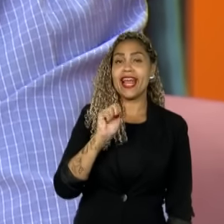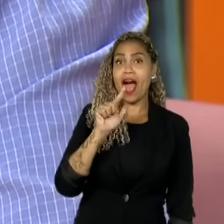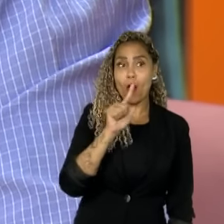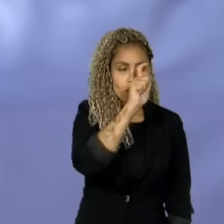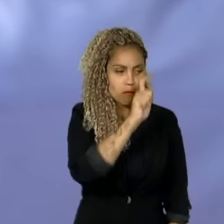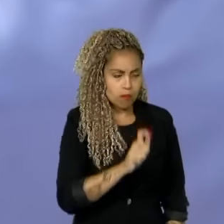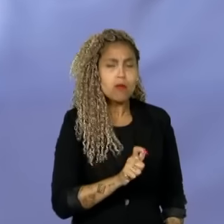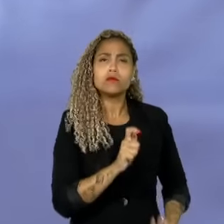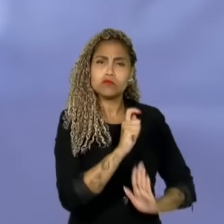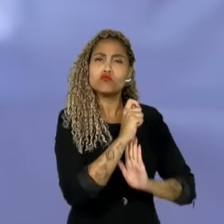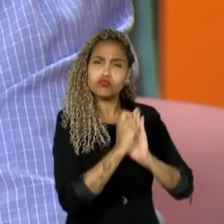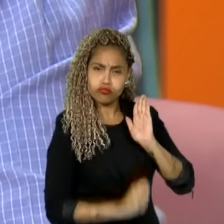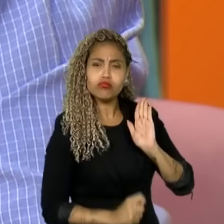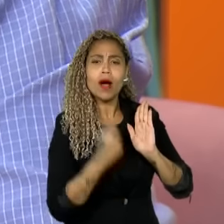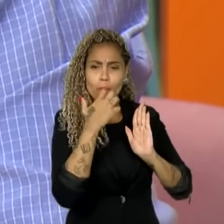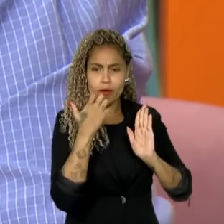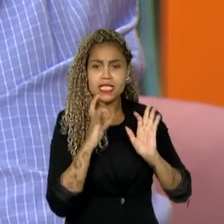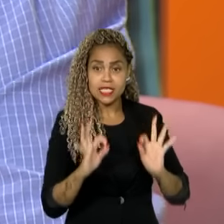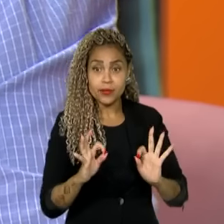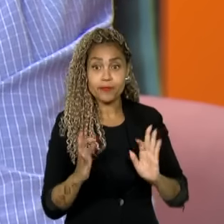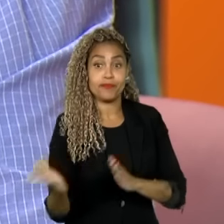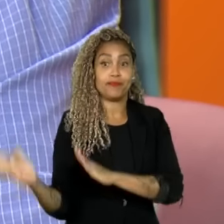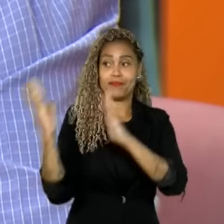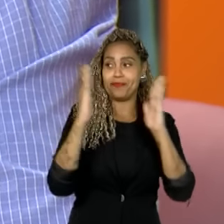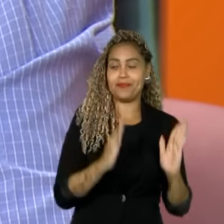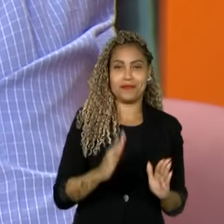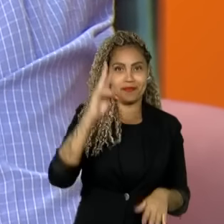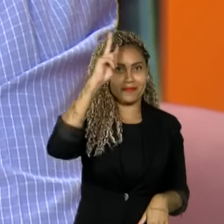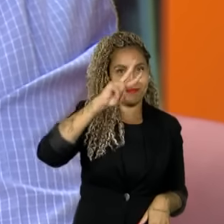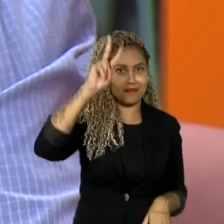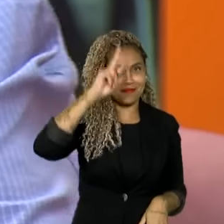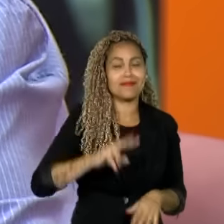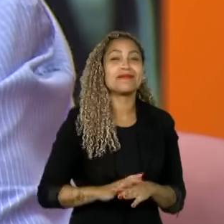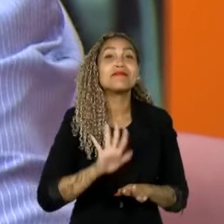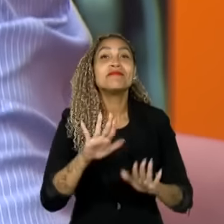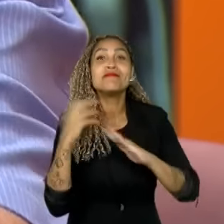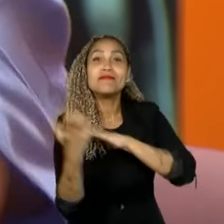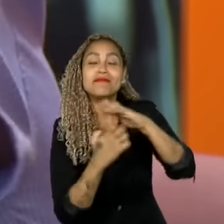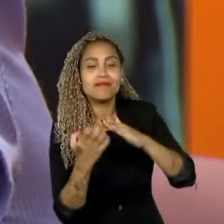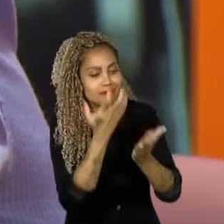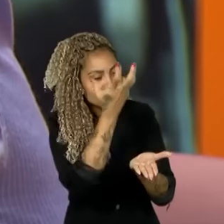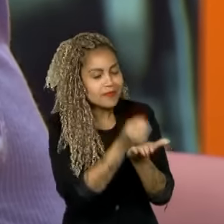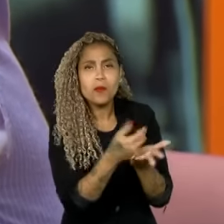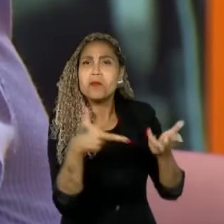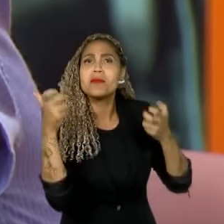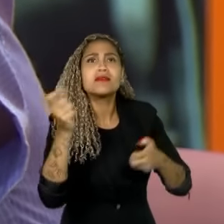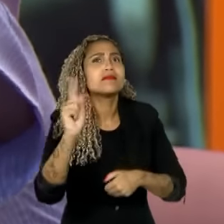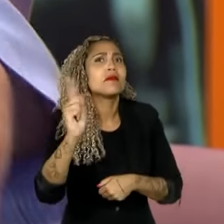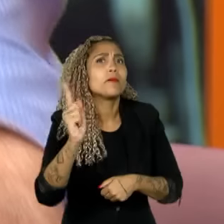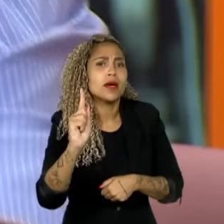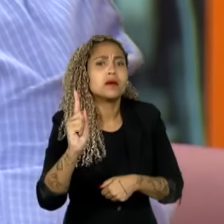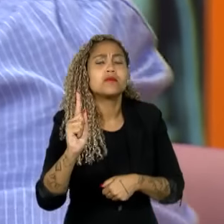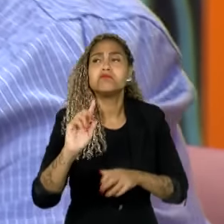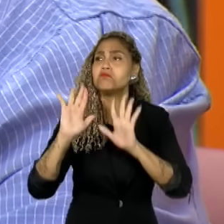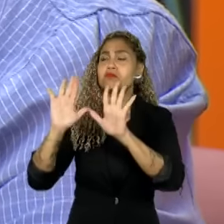canção com o Ataúfo. Volta a história. É, mas a gravadora não percebeu aquilo, ficou só naquele Você Passa, Eu Acho Graça.